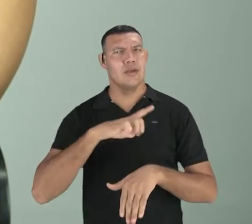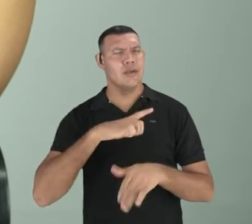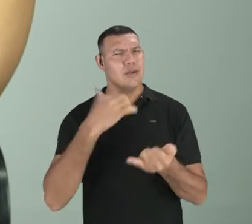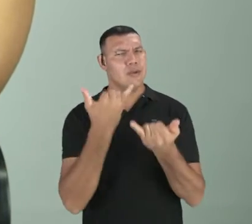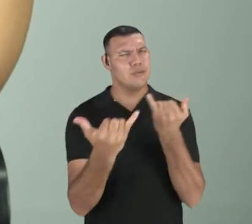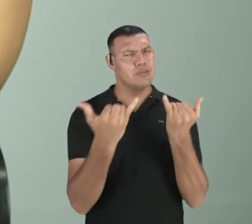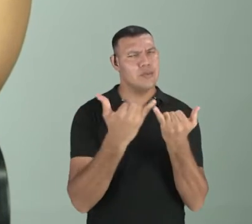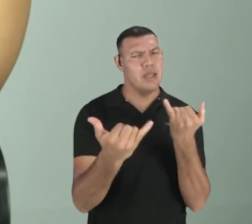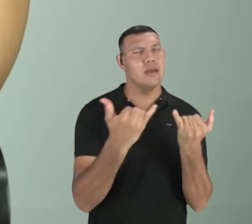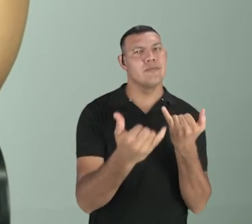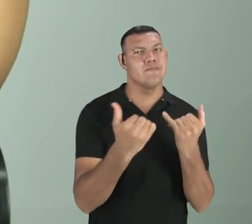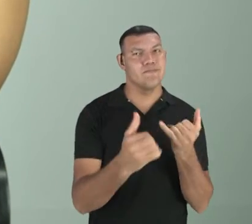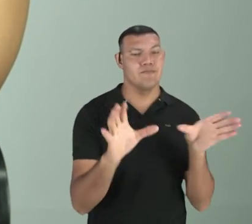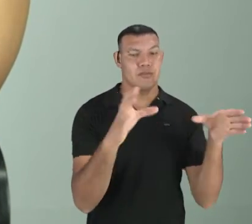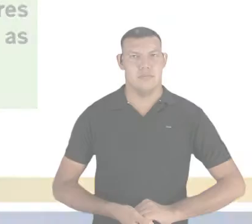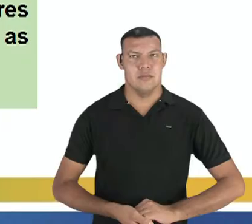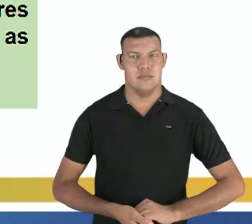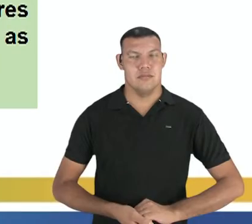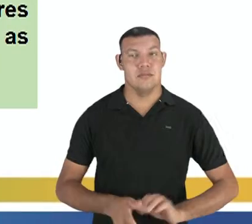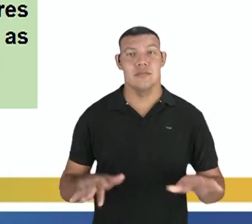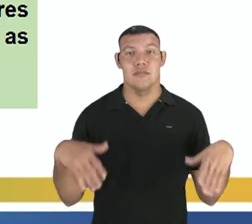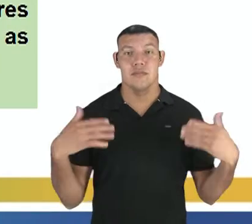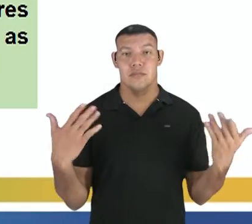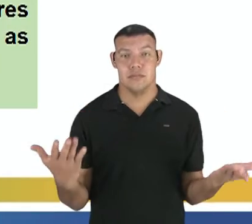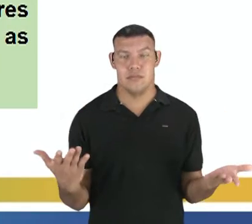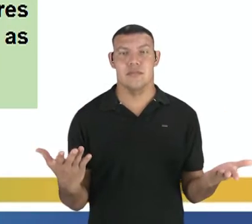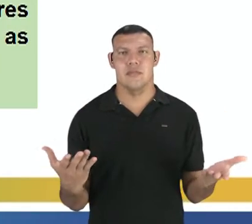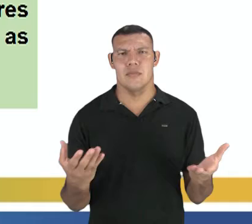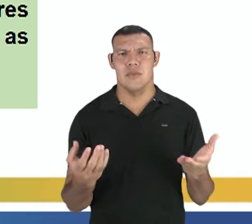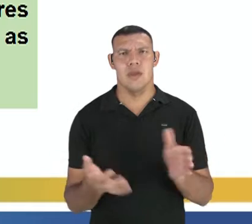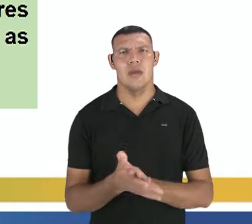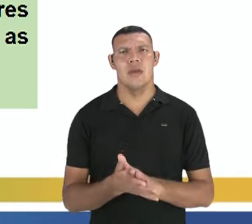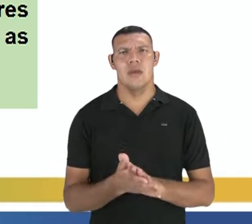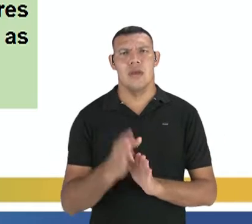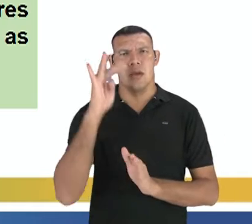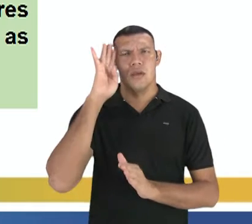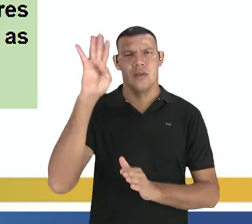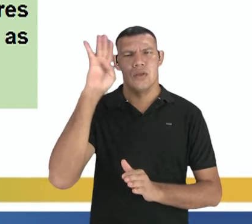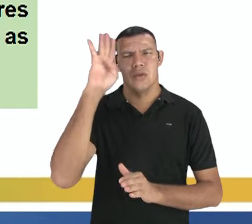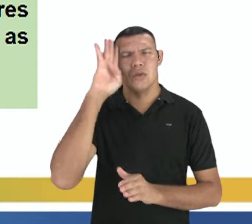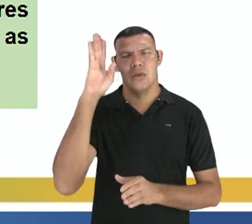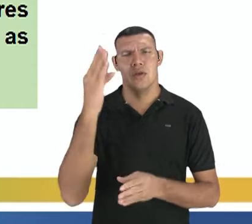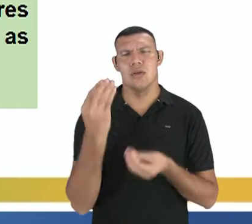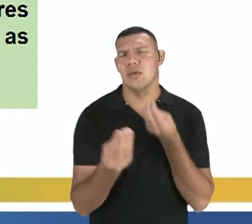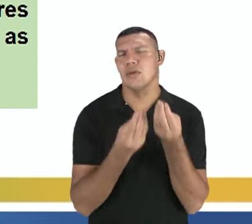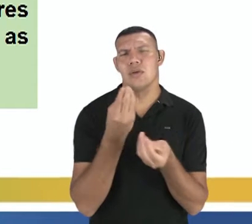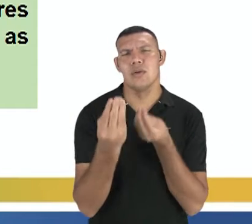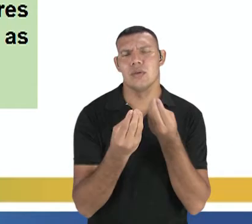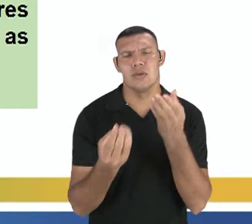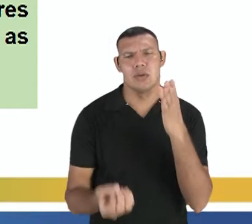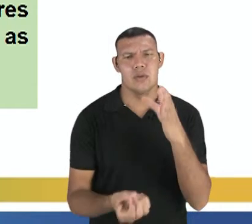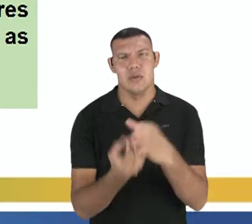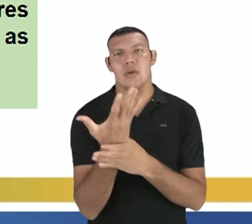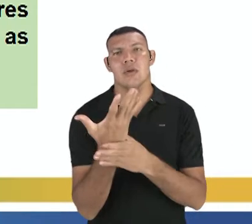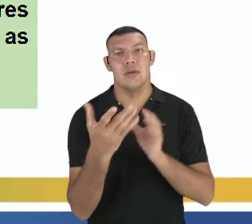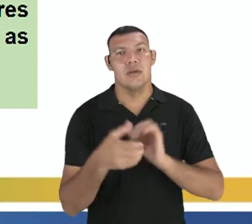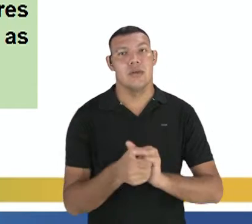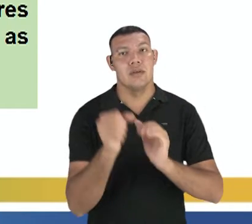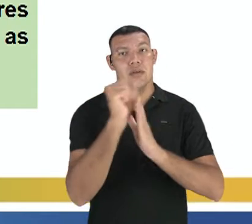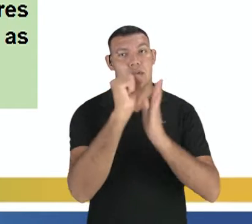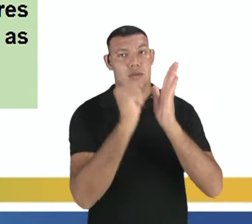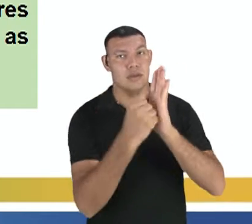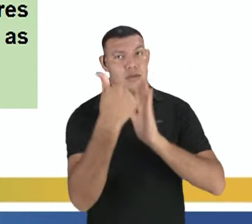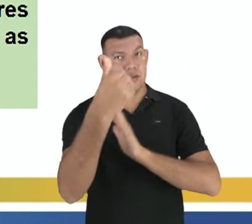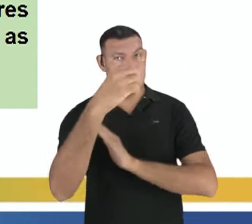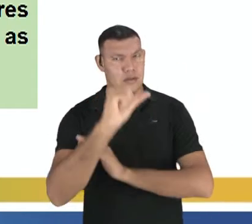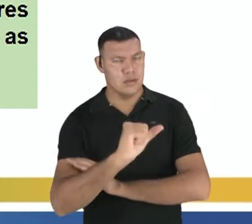semelhanças entre essas espécies. Então, como surgiram essas teorias? Bom, até meados do século XIX,